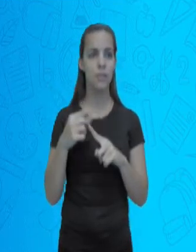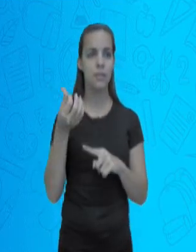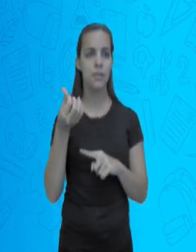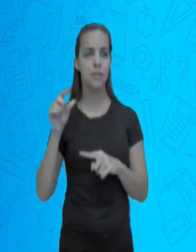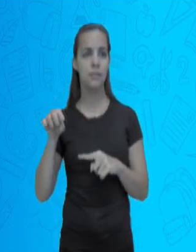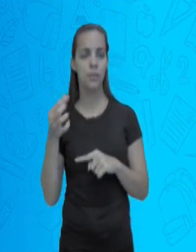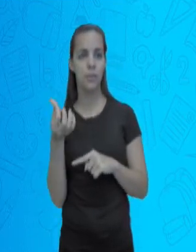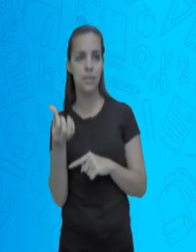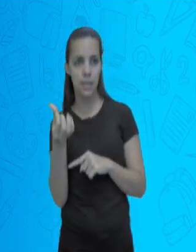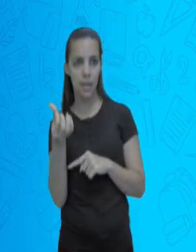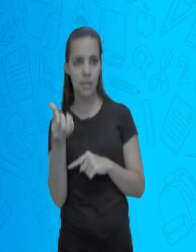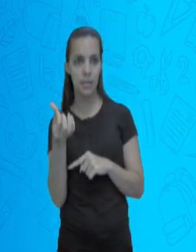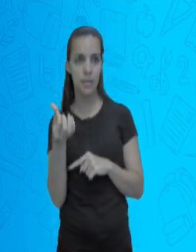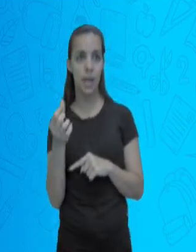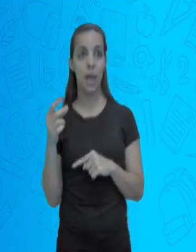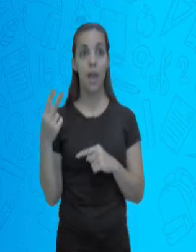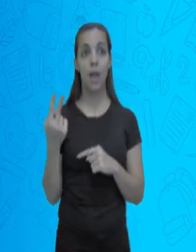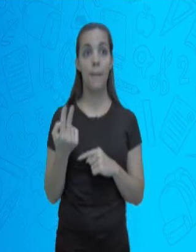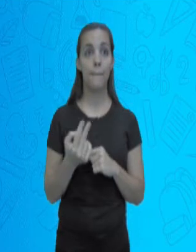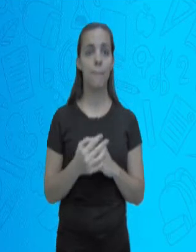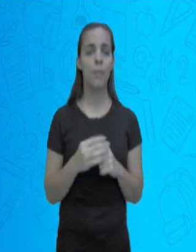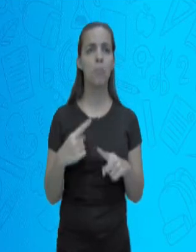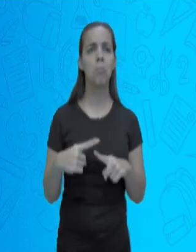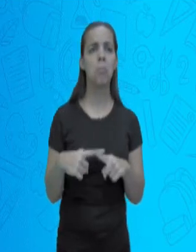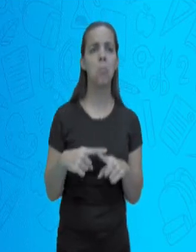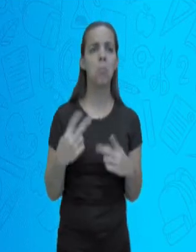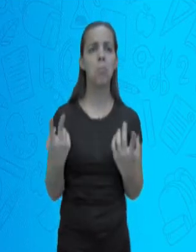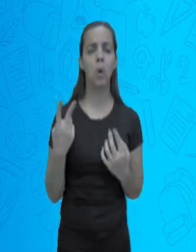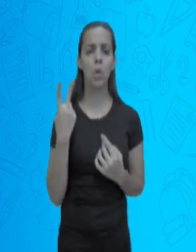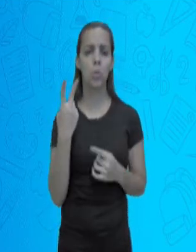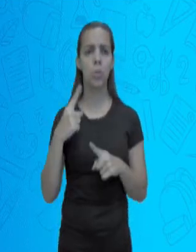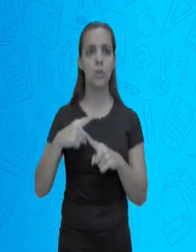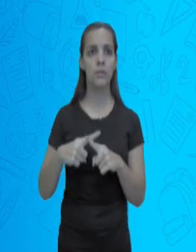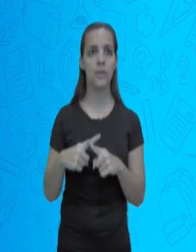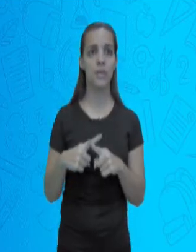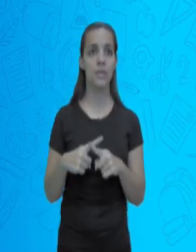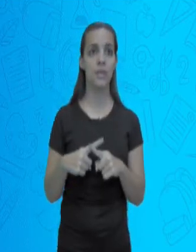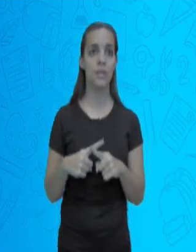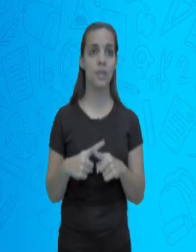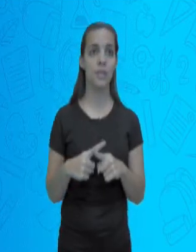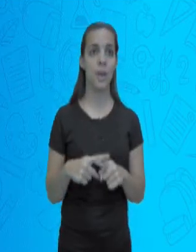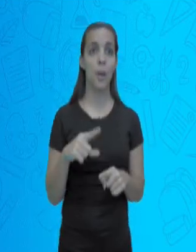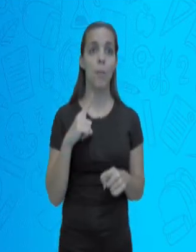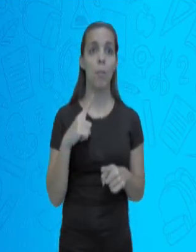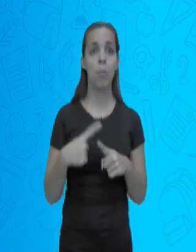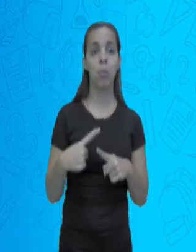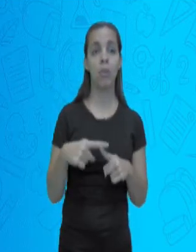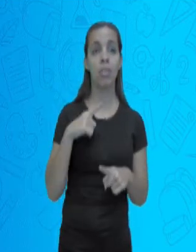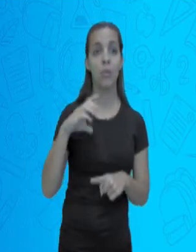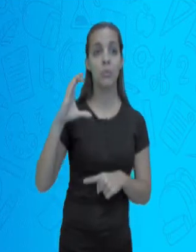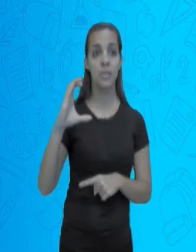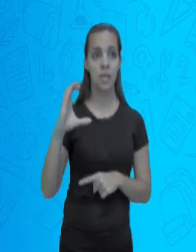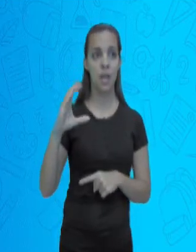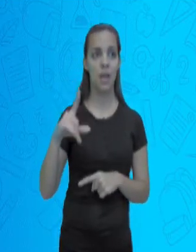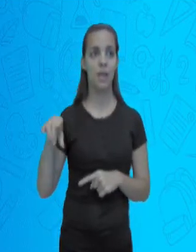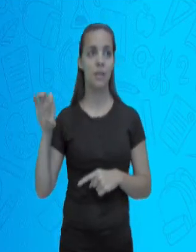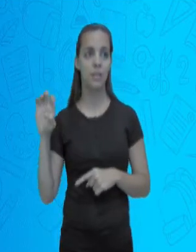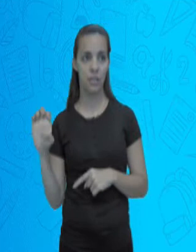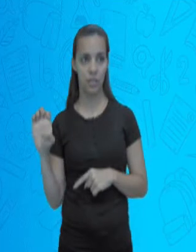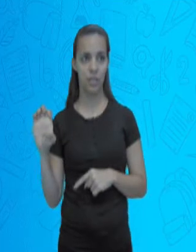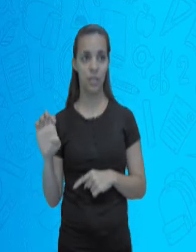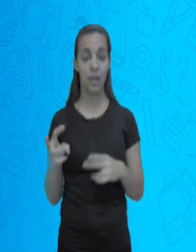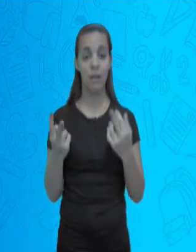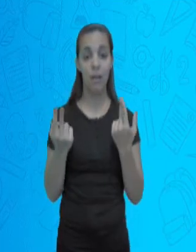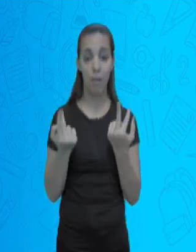6,6. Por que 2 vezes? Porque o segmento CD e DE, eles são congruentes, eles têm a